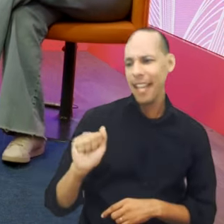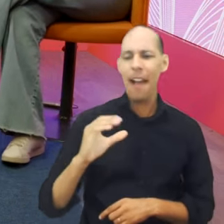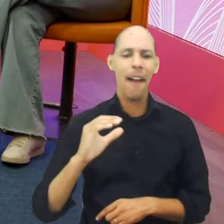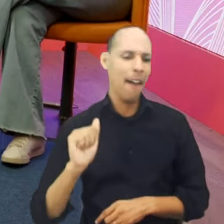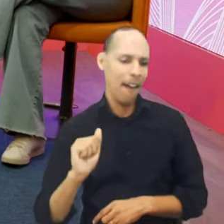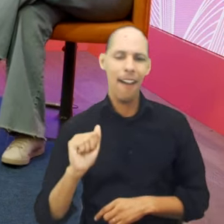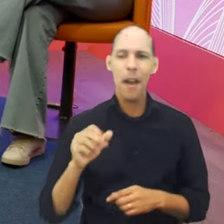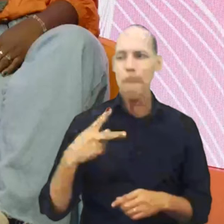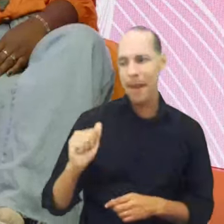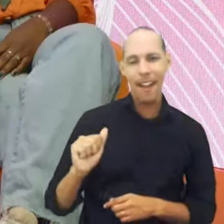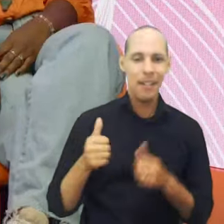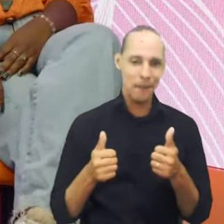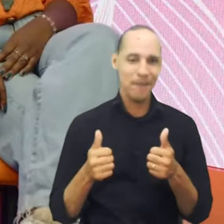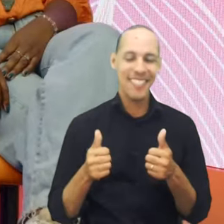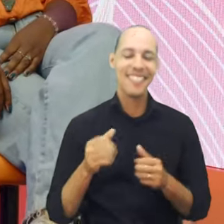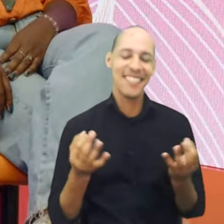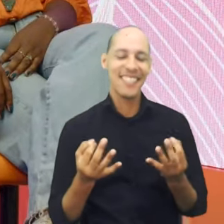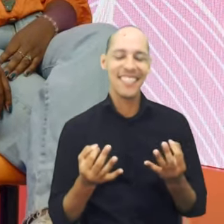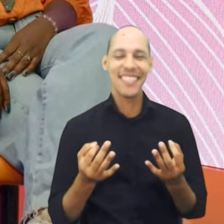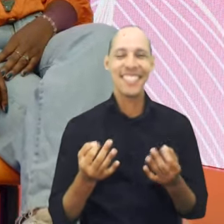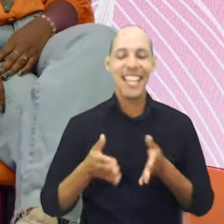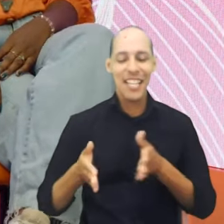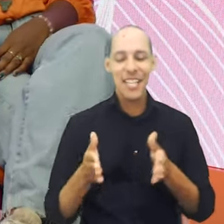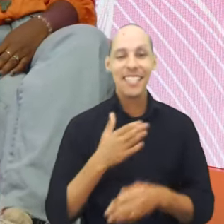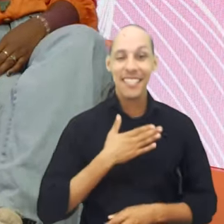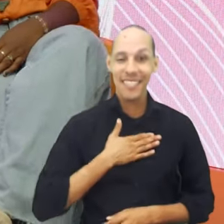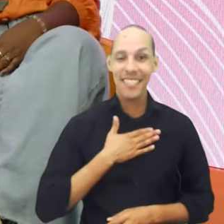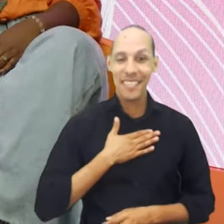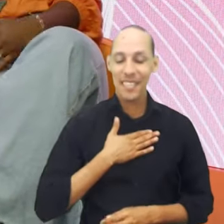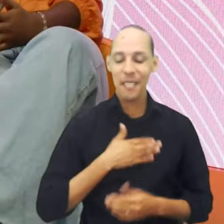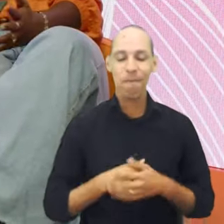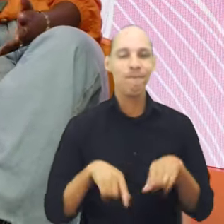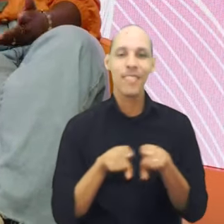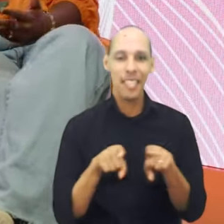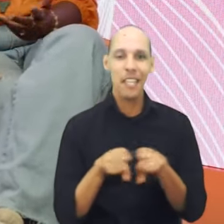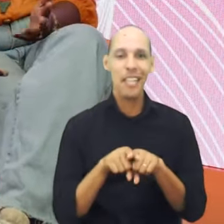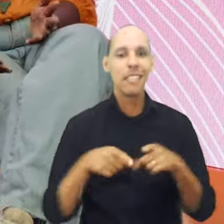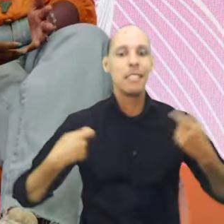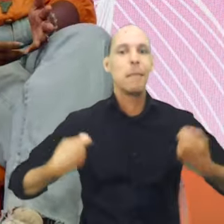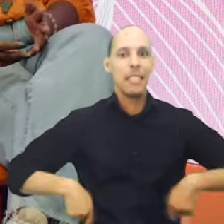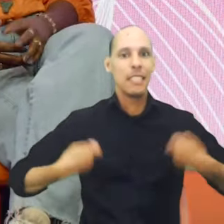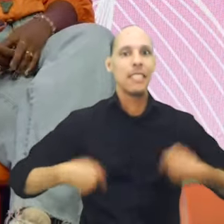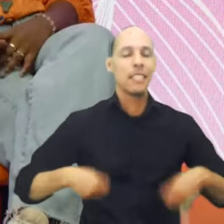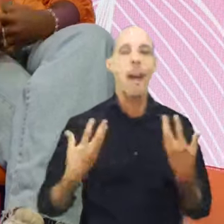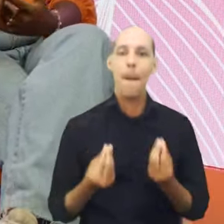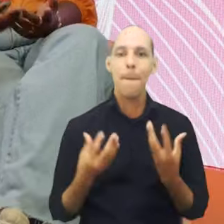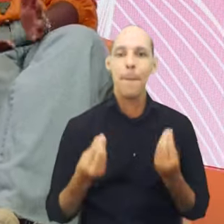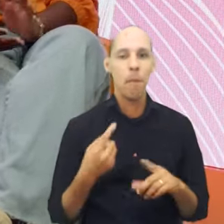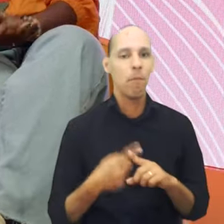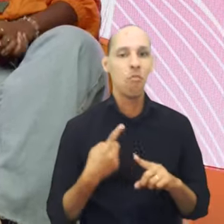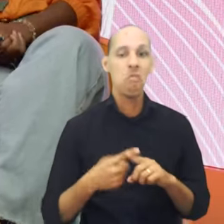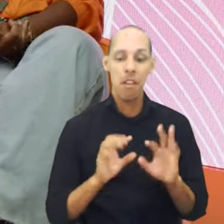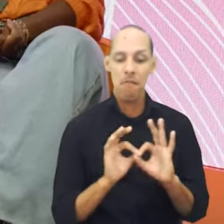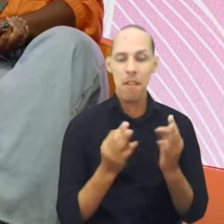tá tudo certo. Bora. É, a minha trajetória também foi muito por necessidade. É, eu não tenho